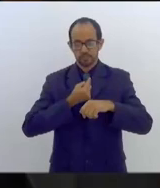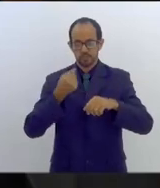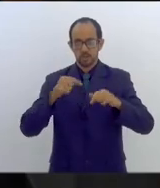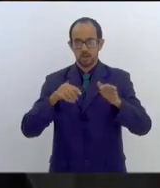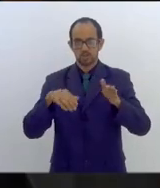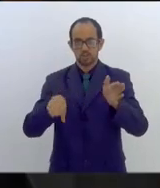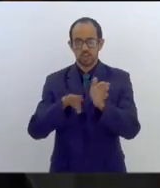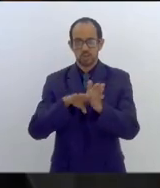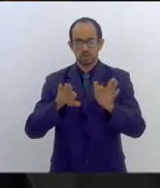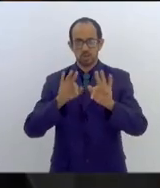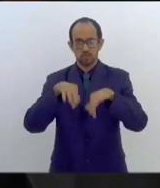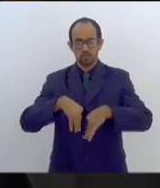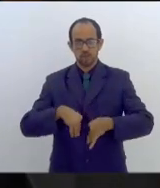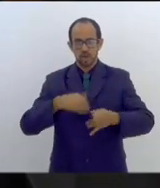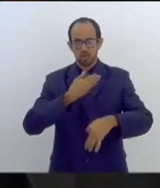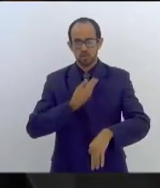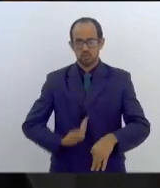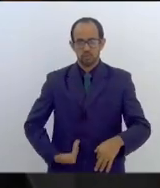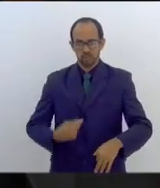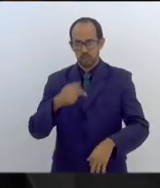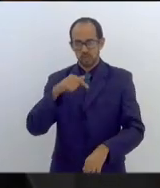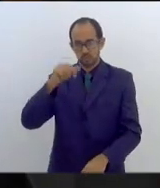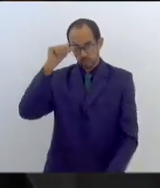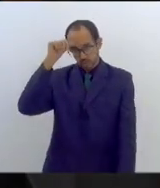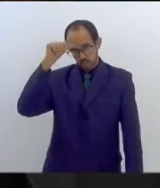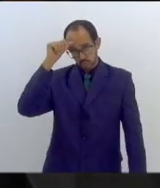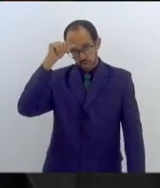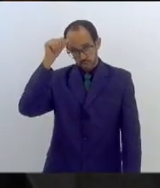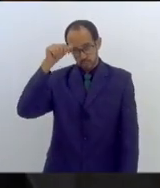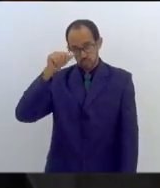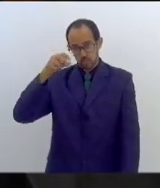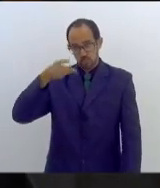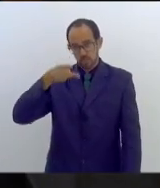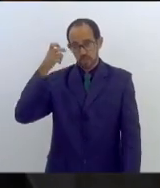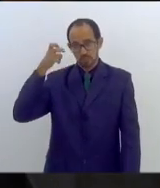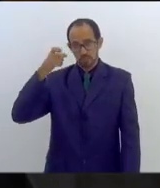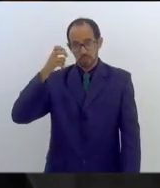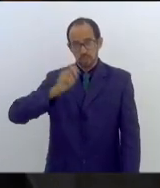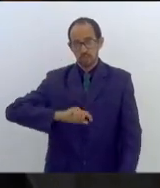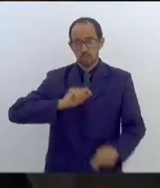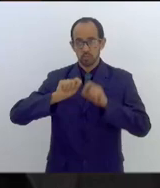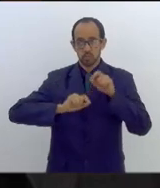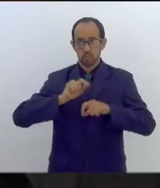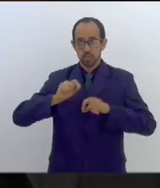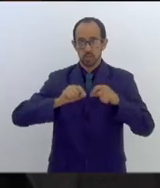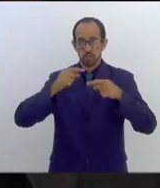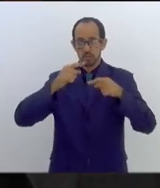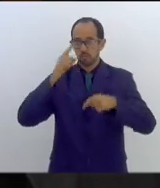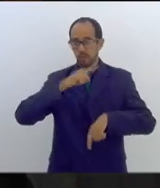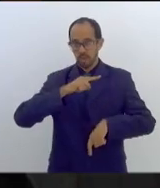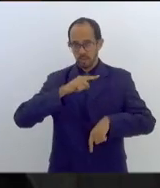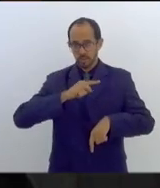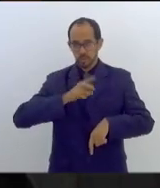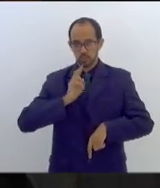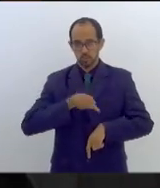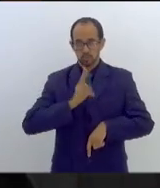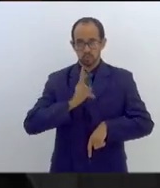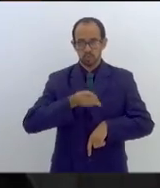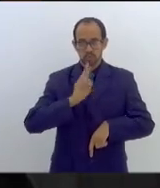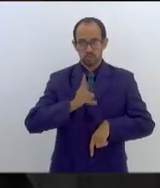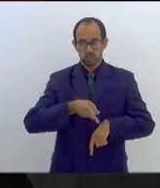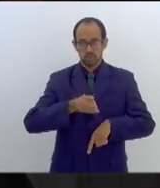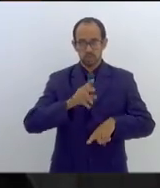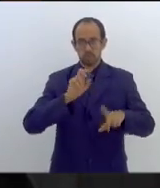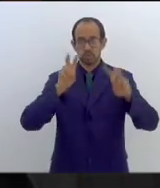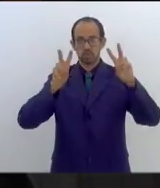final do governo Cláudio Castro assistindo a uma descontinuidade permanente no que diz